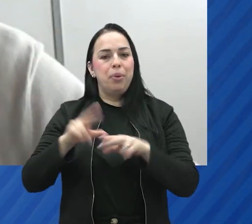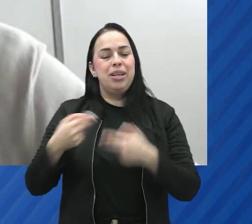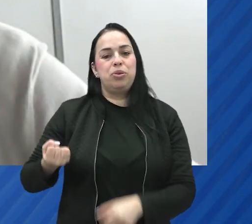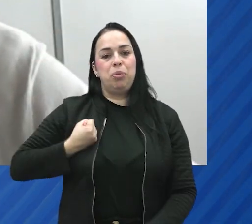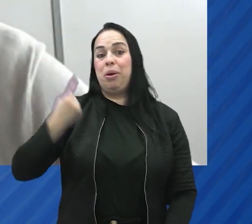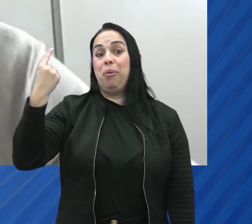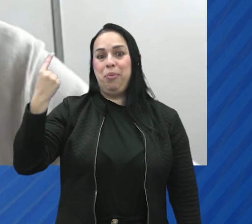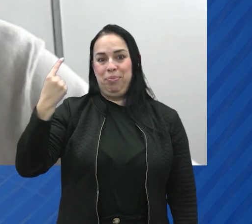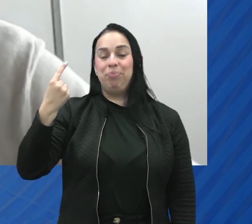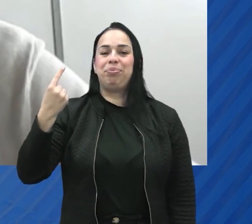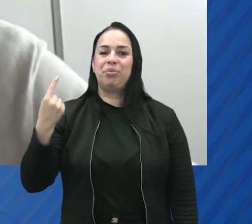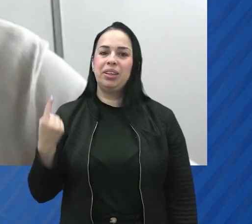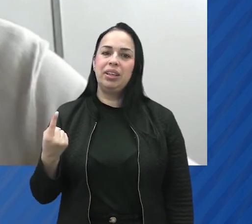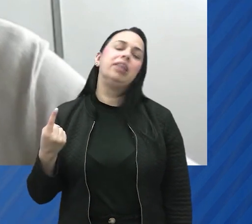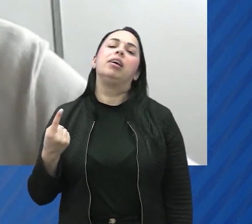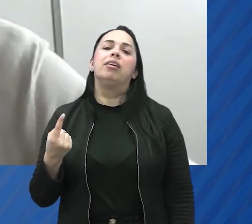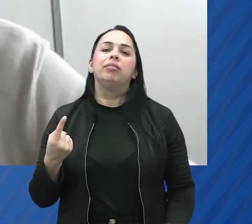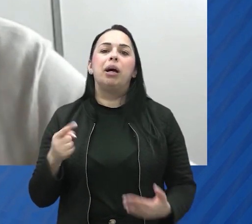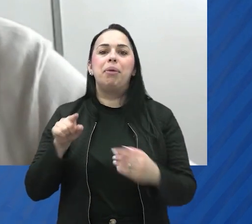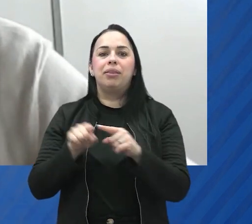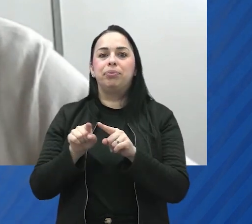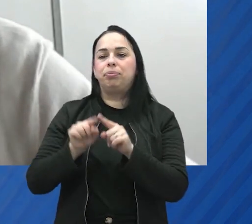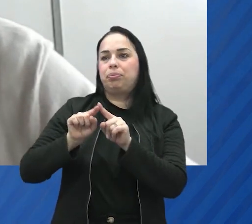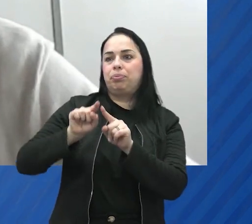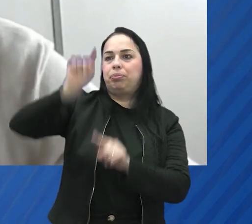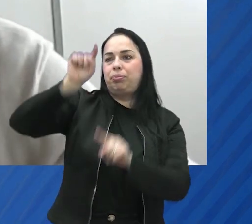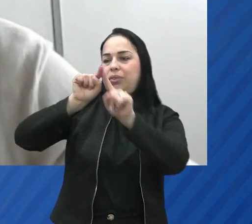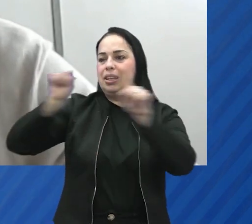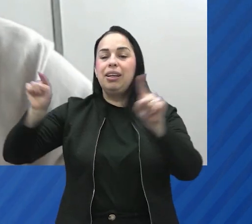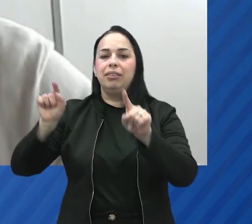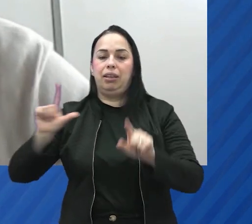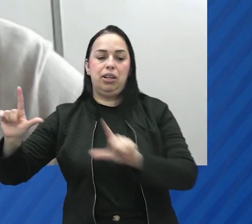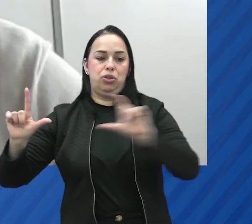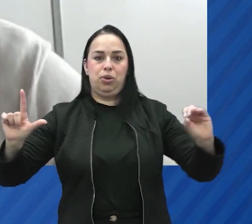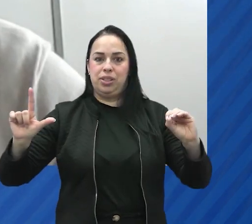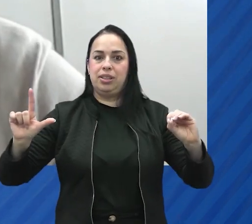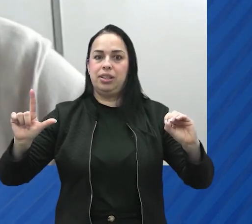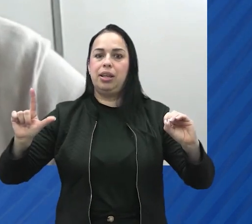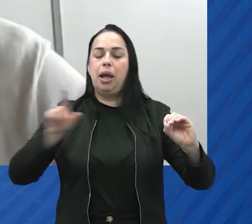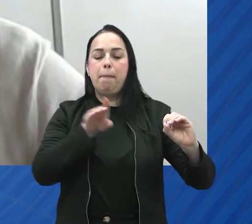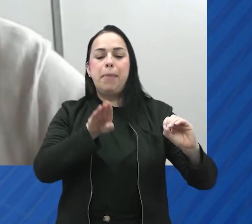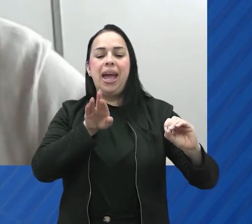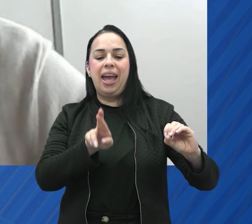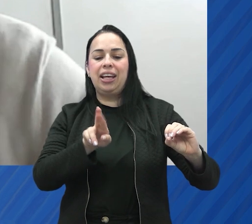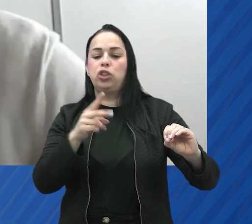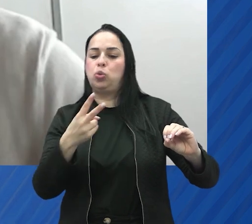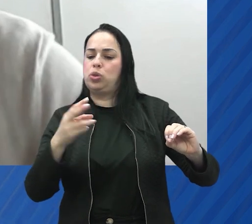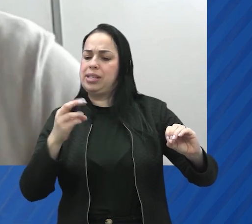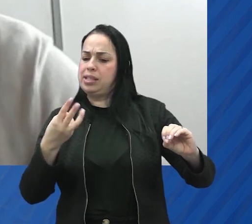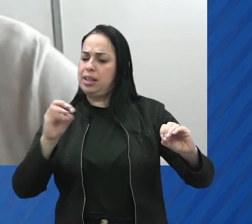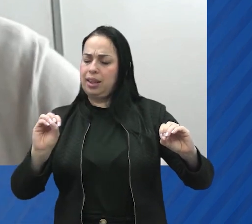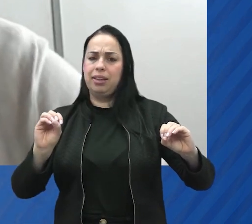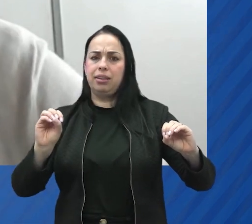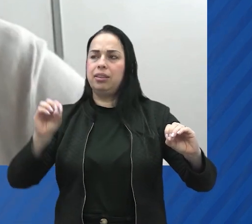número 1, né? Enquanto as transversais, que são leste-oeste, por exemplo, a BR-230, que passa